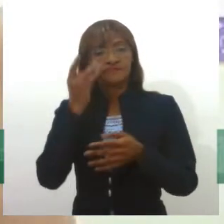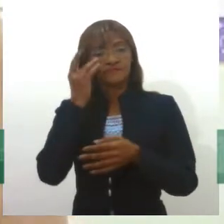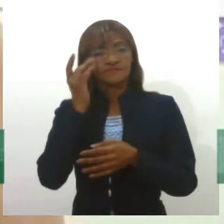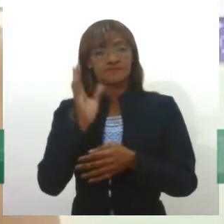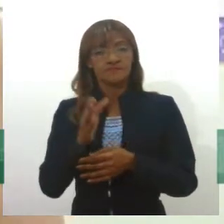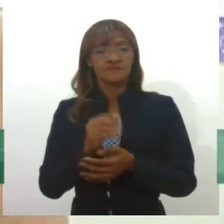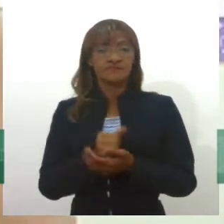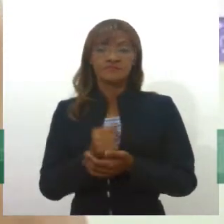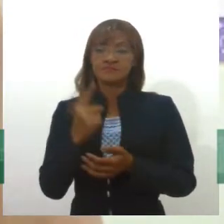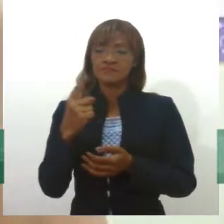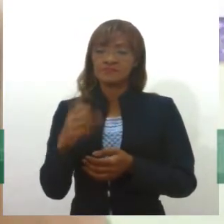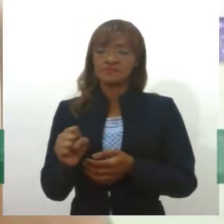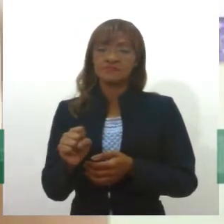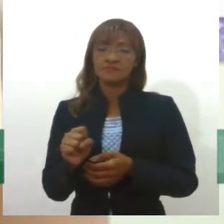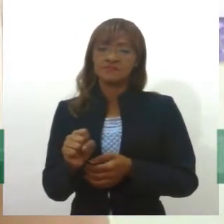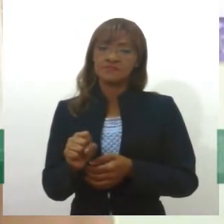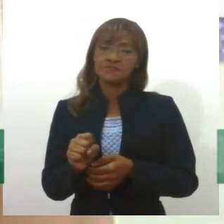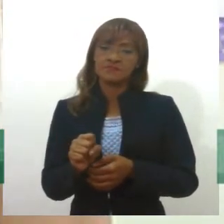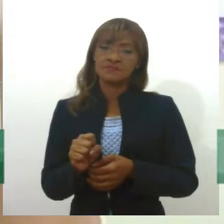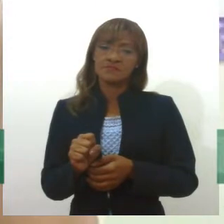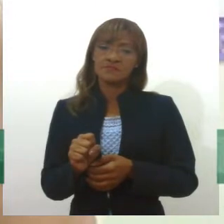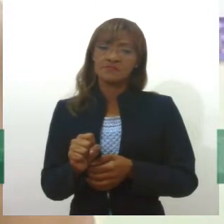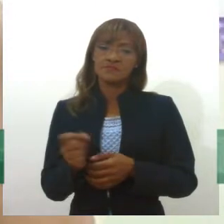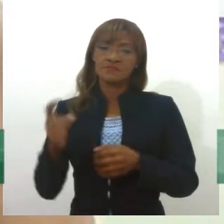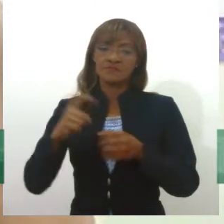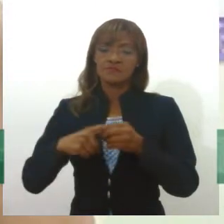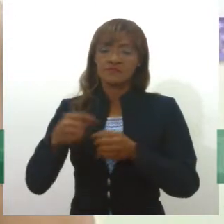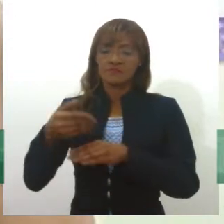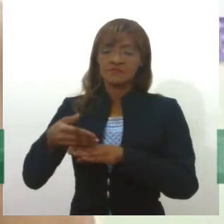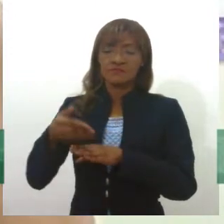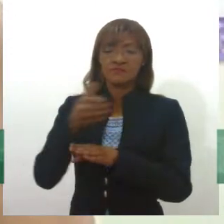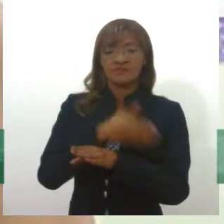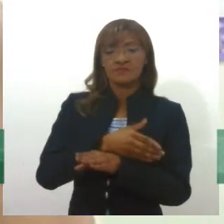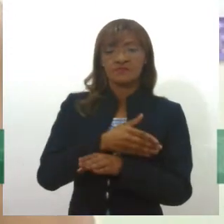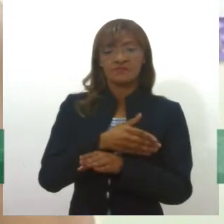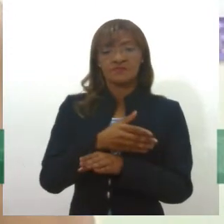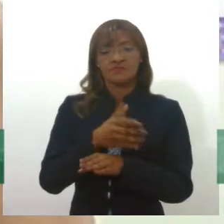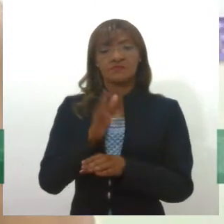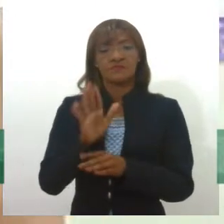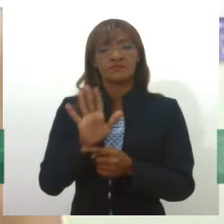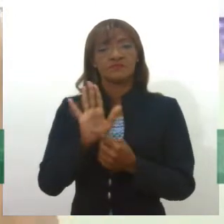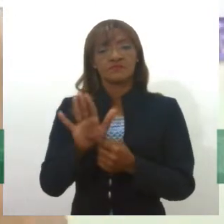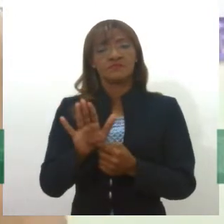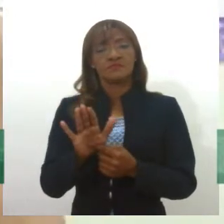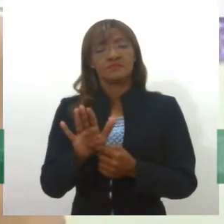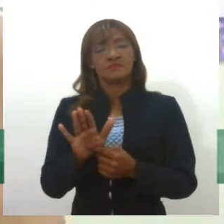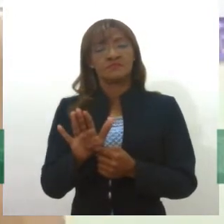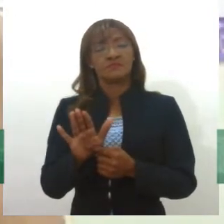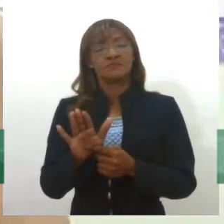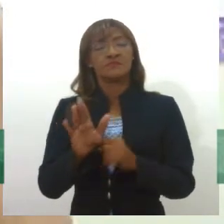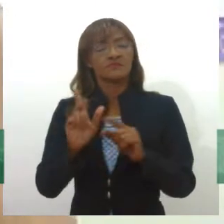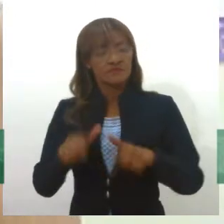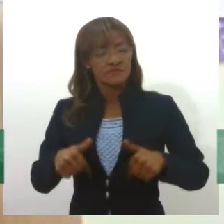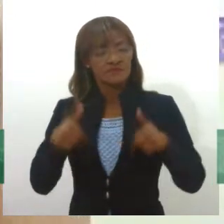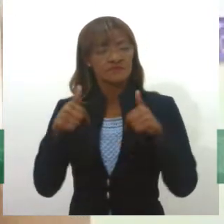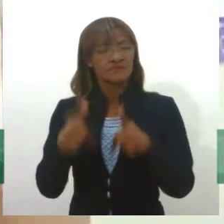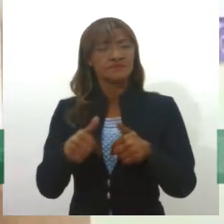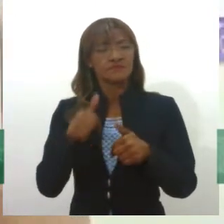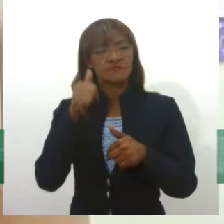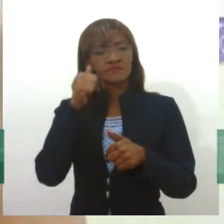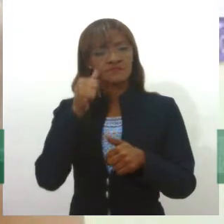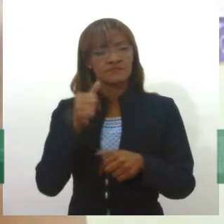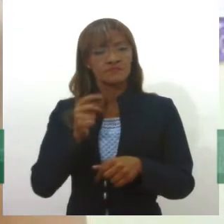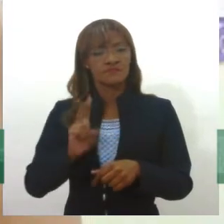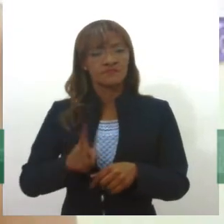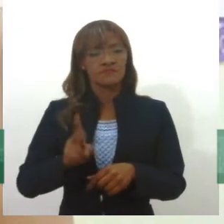18, trazendo retrocessos nesse processo que a gente precisa avançar. Mas a luta das mulheres, essa pauta é central